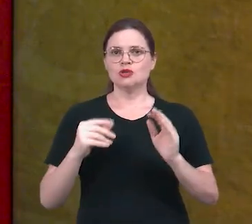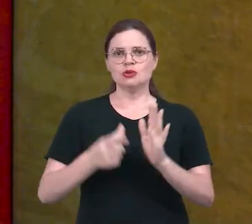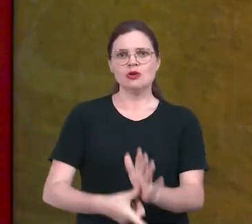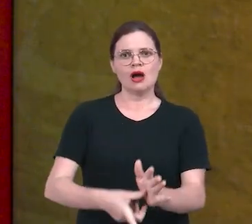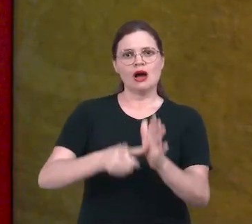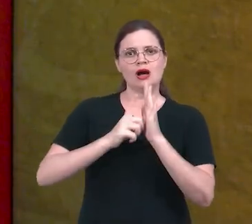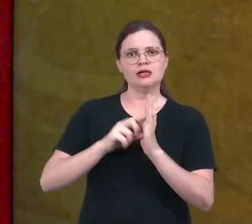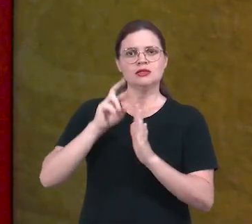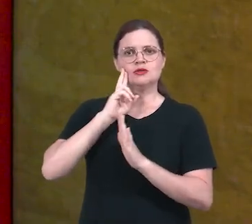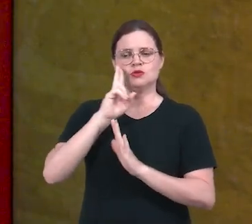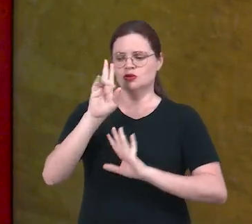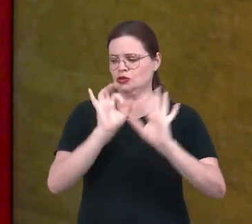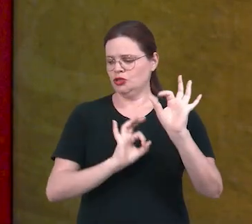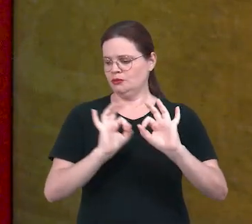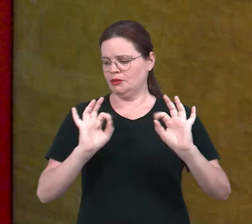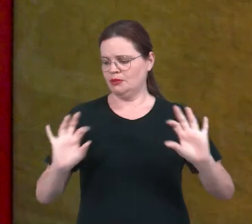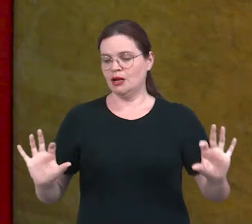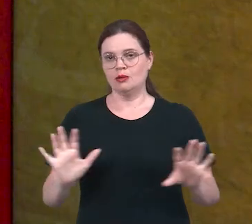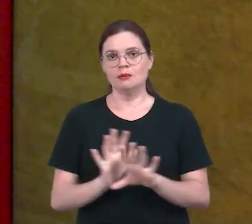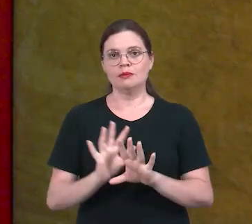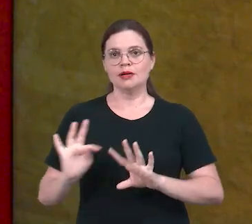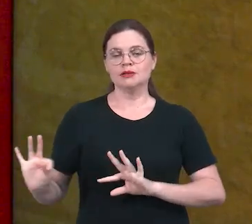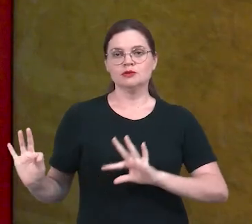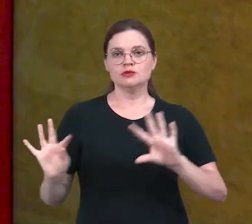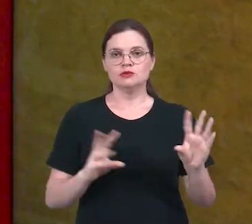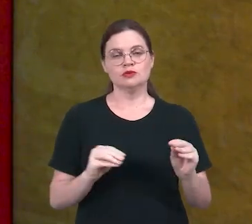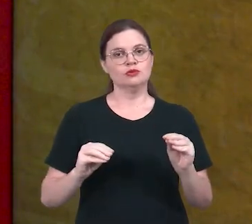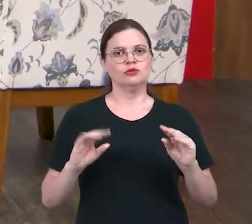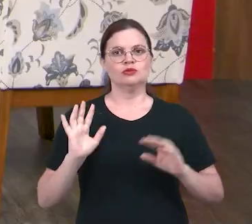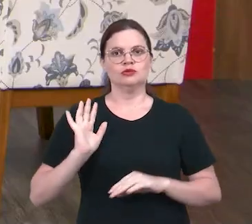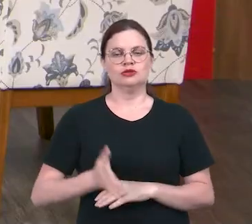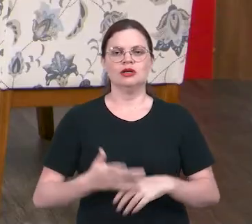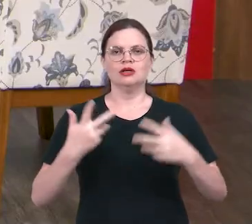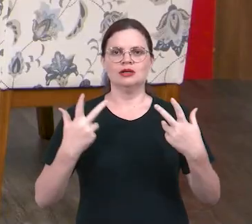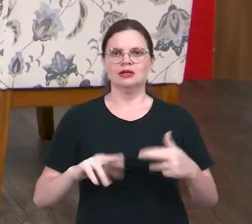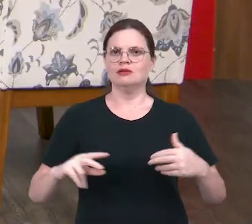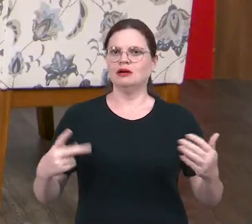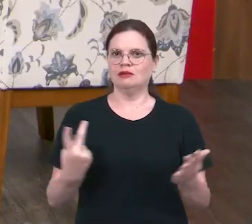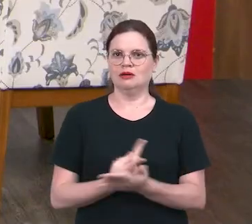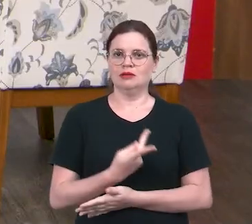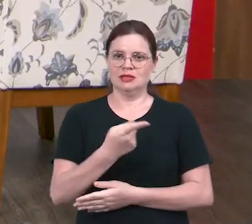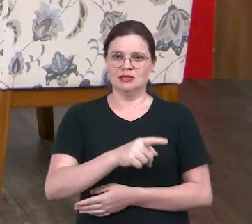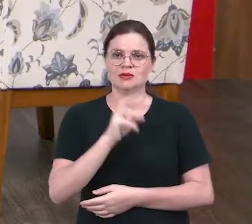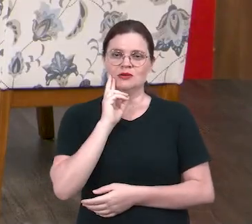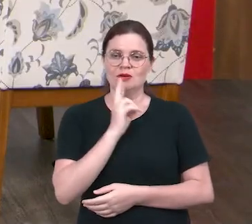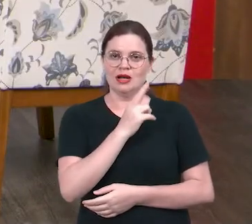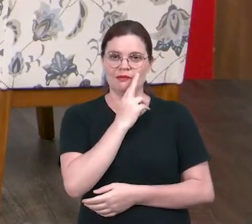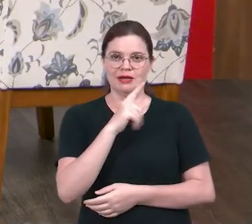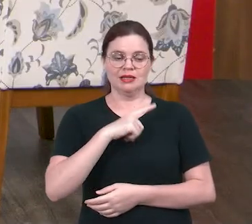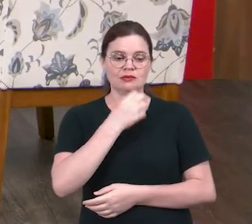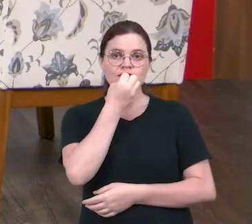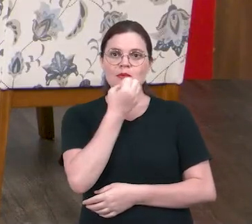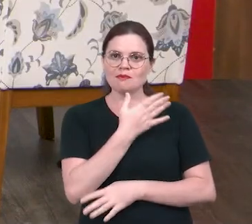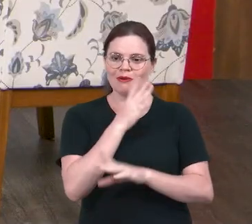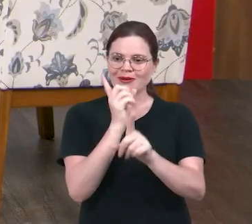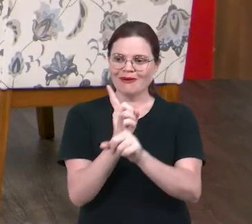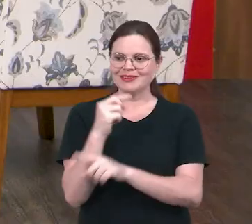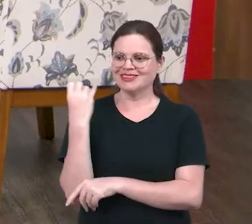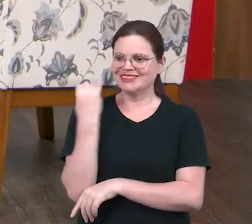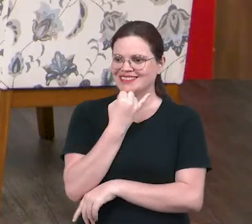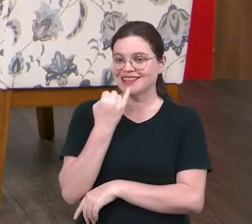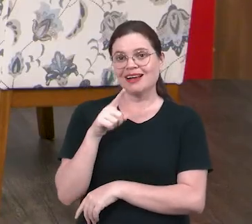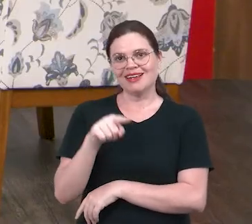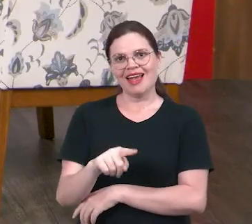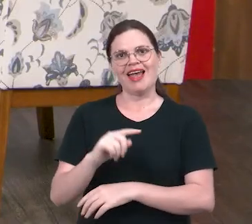preparou para que tivesse um bom encontro, como aconteceu com Rebeca aqui, né? Ela se posiciona e